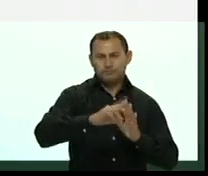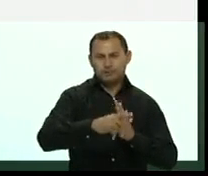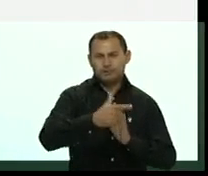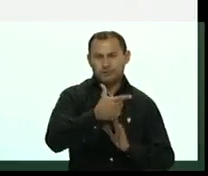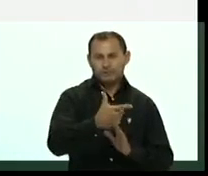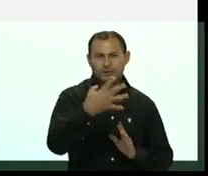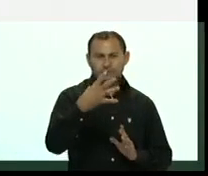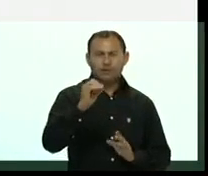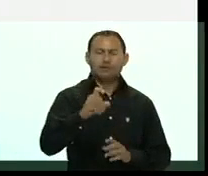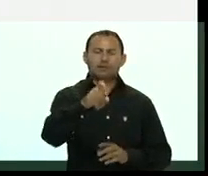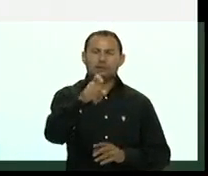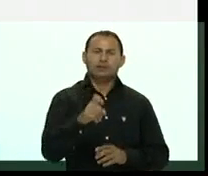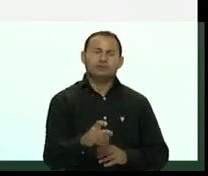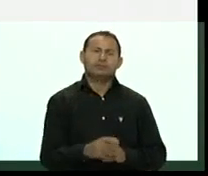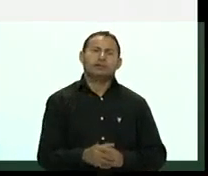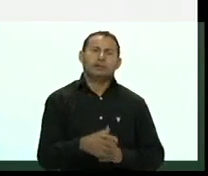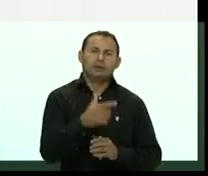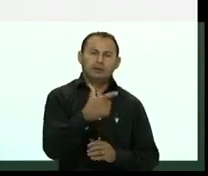de 240x,